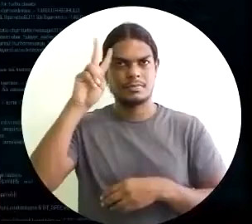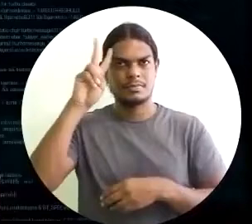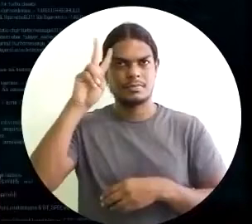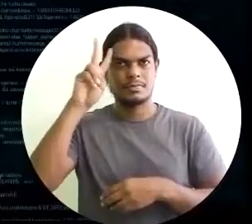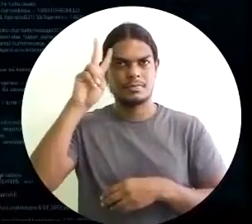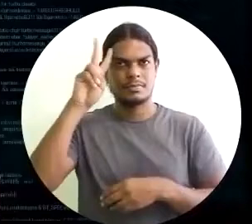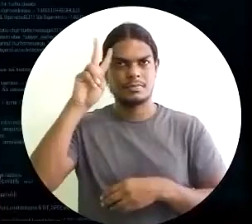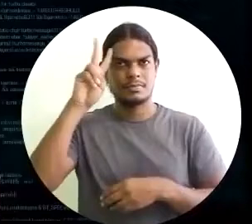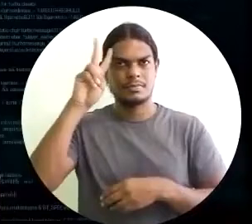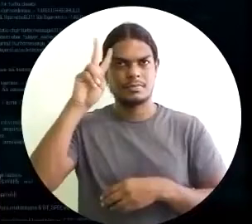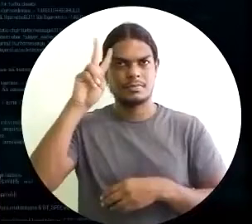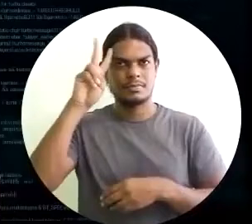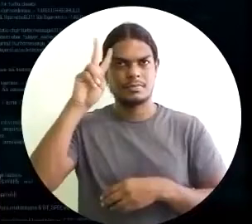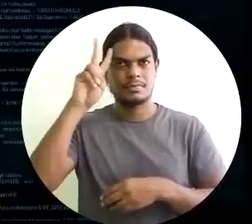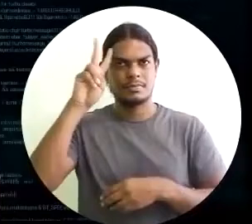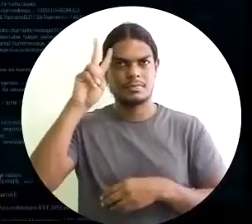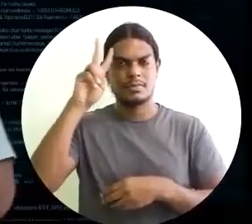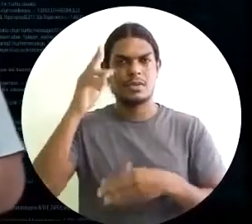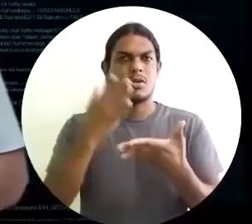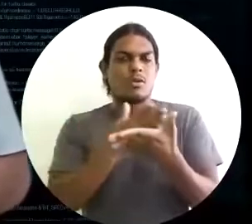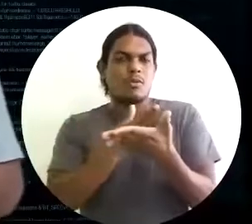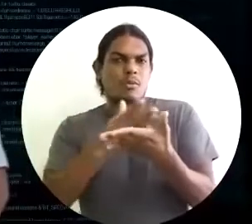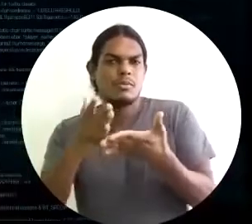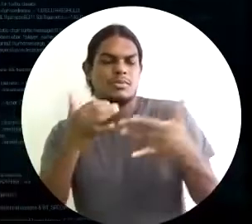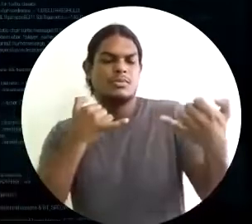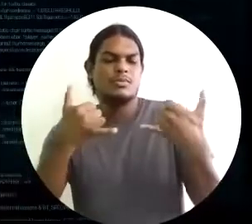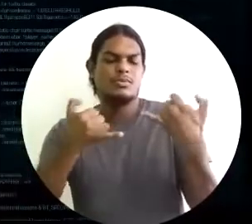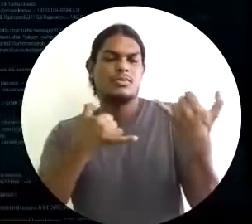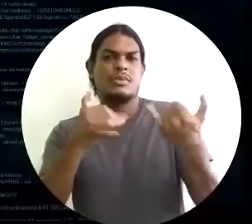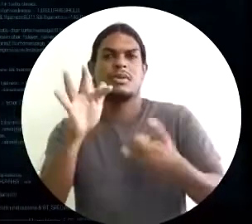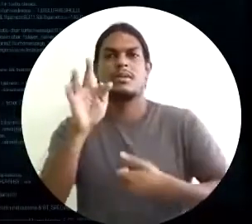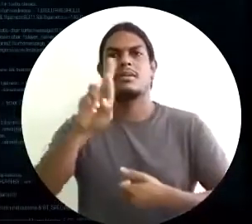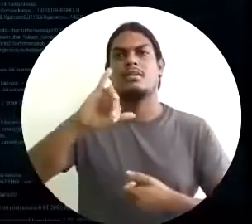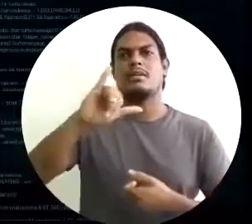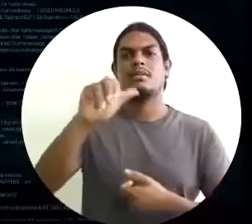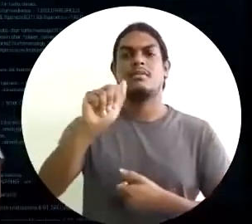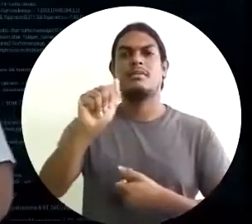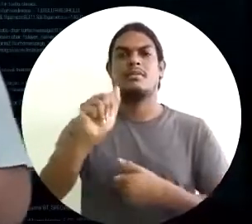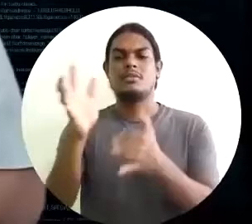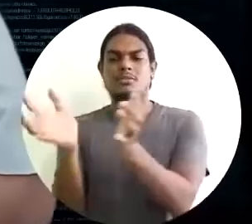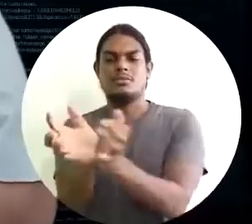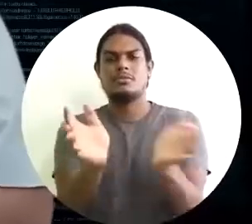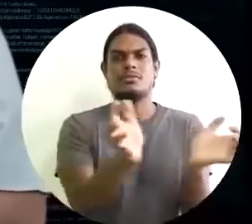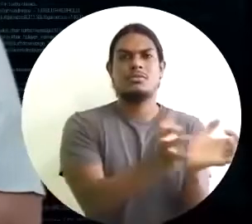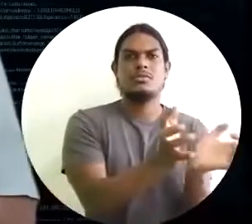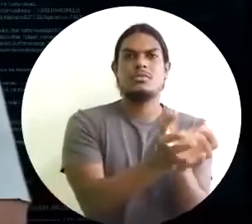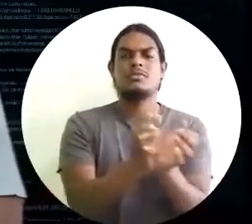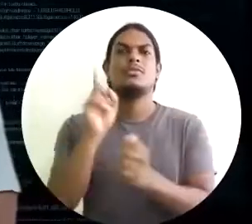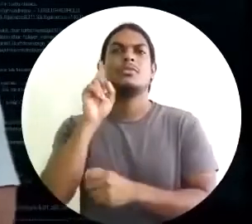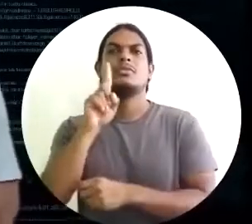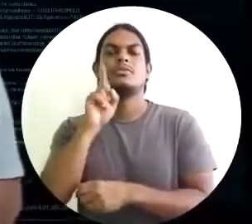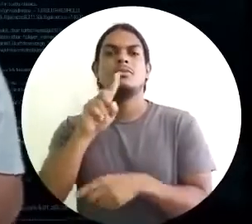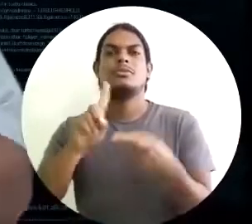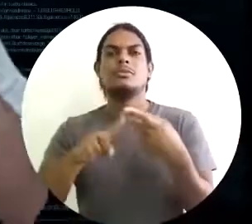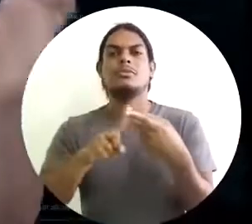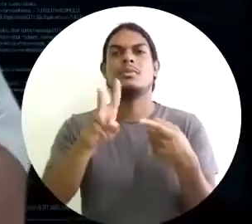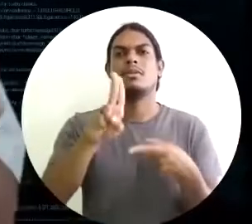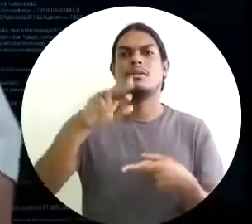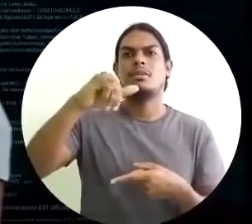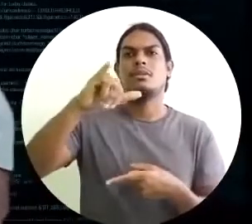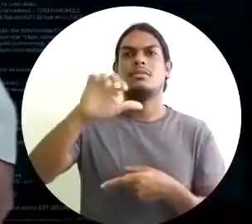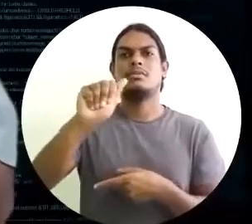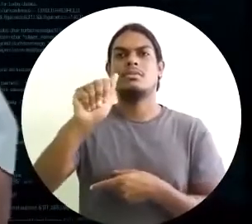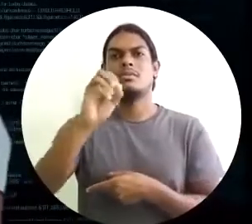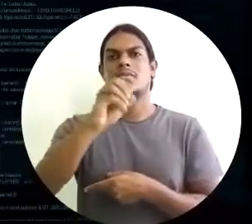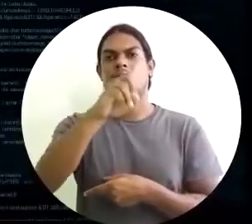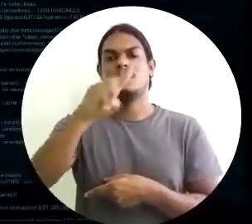imagem de uma explosão de bomba atômica. A Guerra Fria você tinha de um lado os Estados Unidos e do outro a União Soviética. Todas as